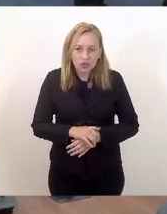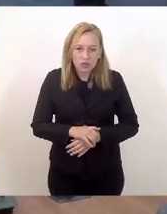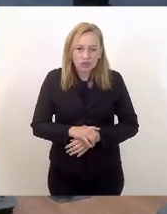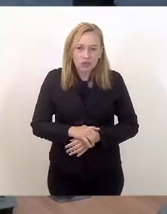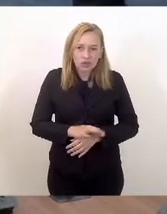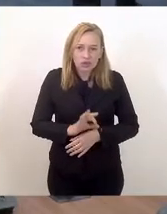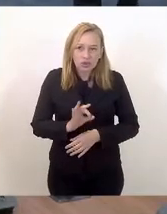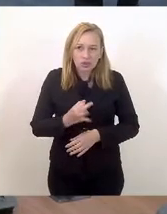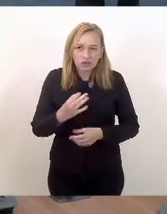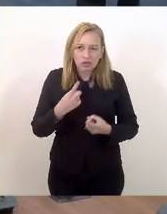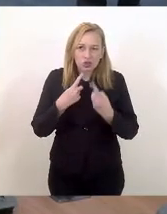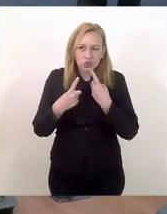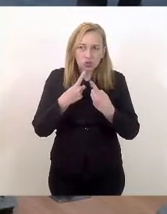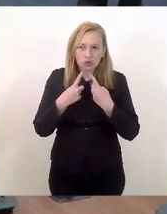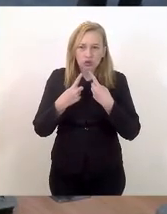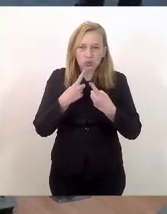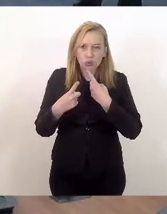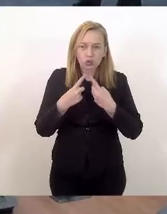posteriormente, o debate...